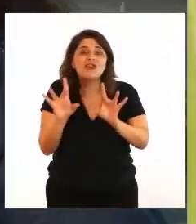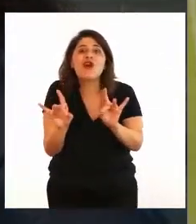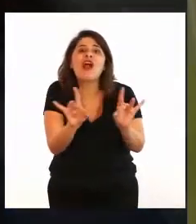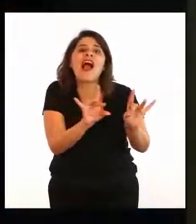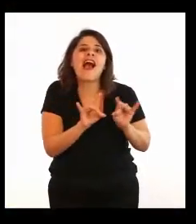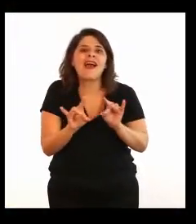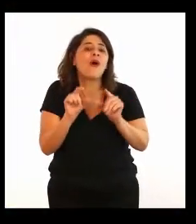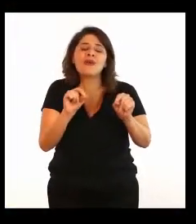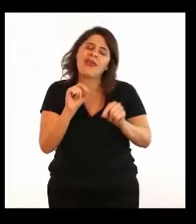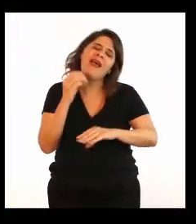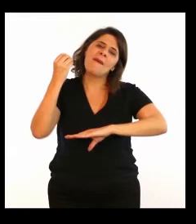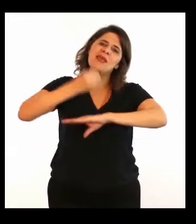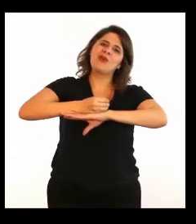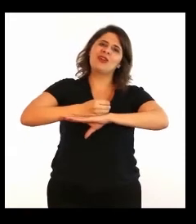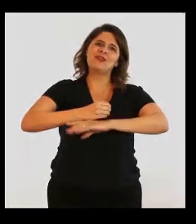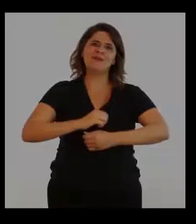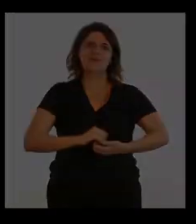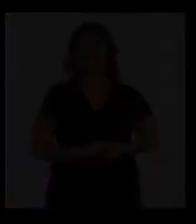meteoritos.